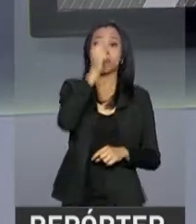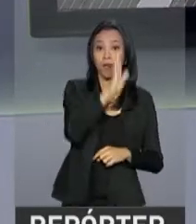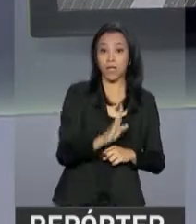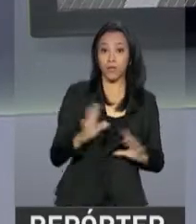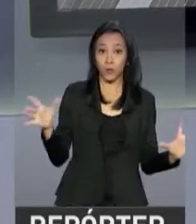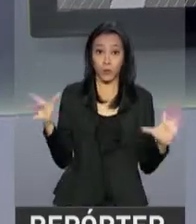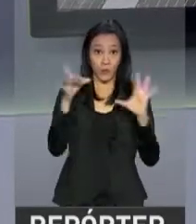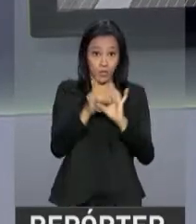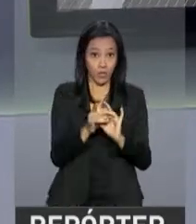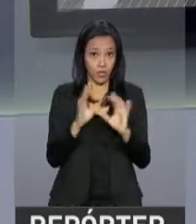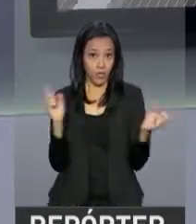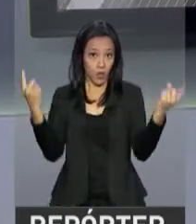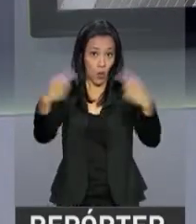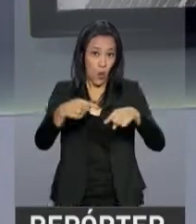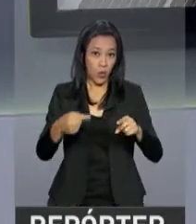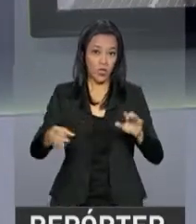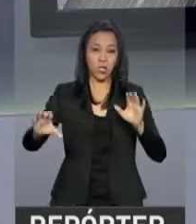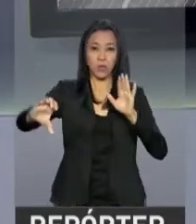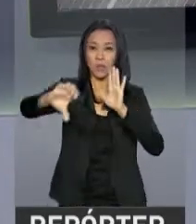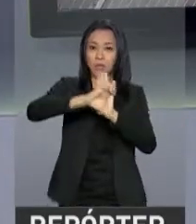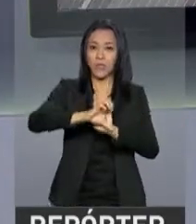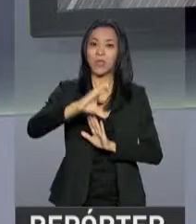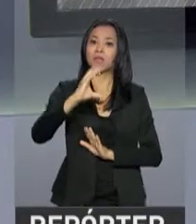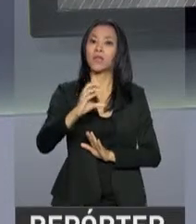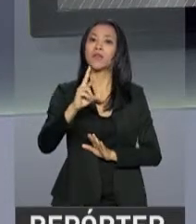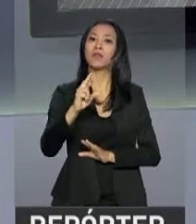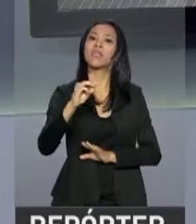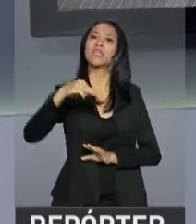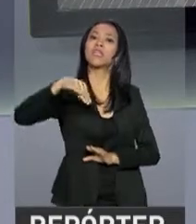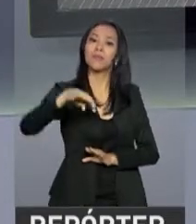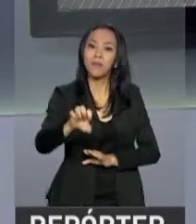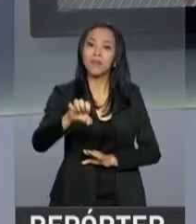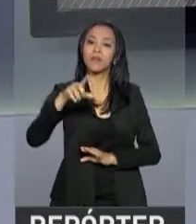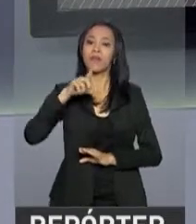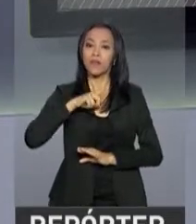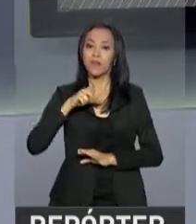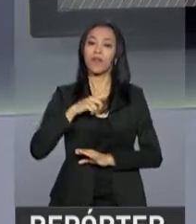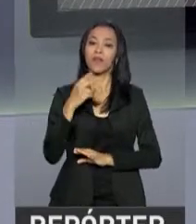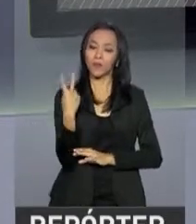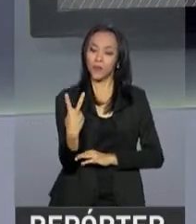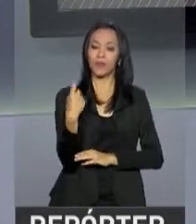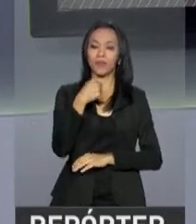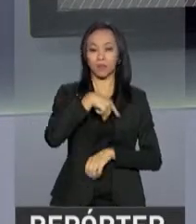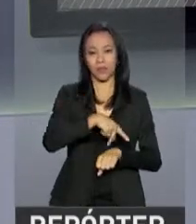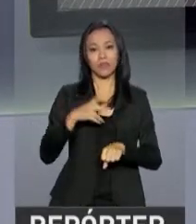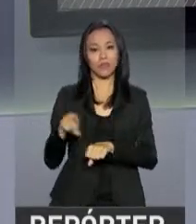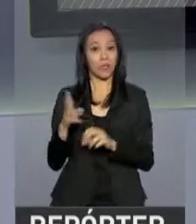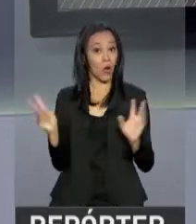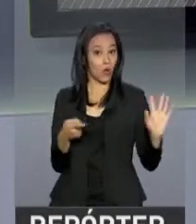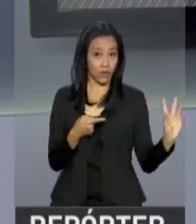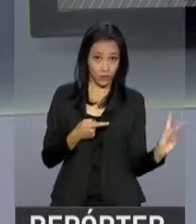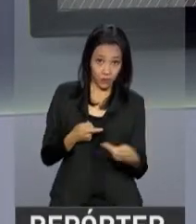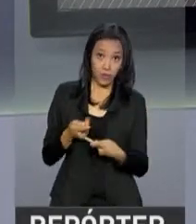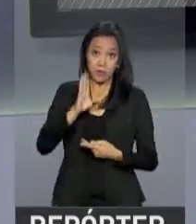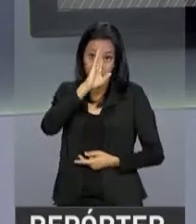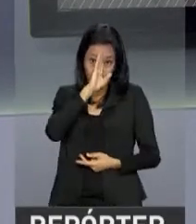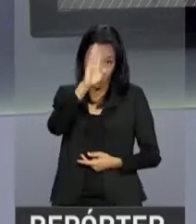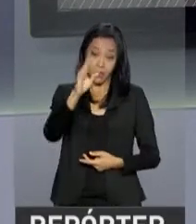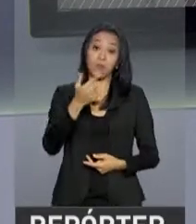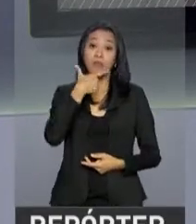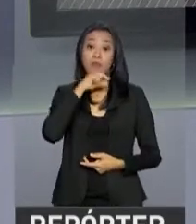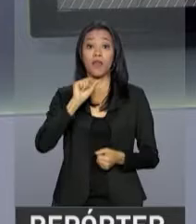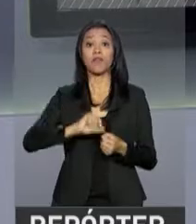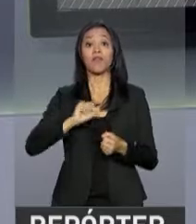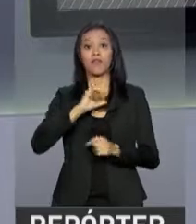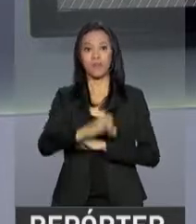crime e para isso lançaram um espaço para tratar dos crimes que envolvem as duas nações principalmente aqueles cometidos pela